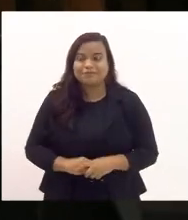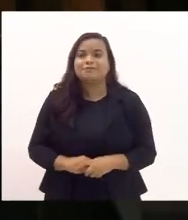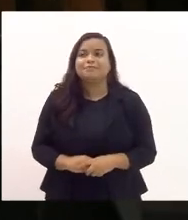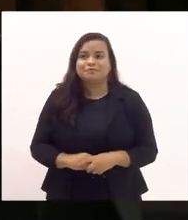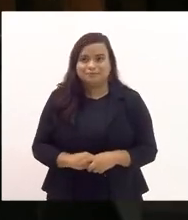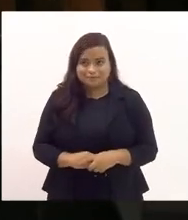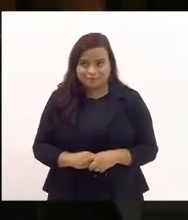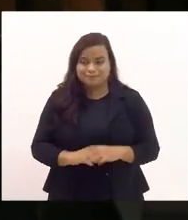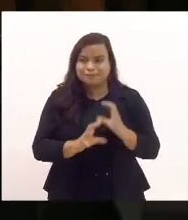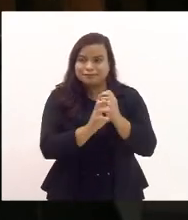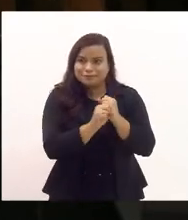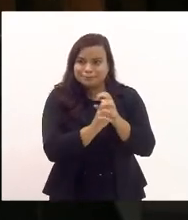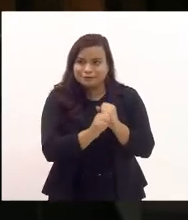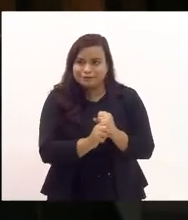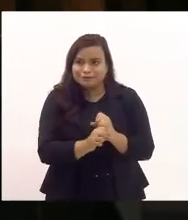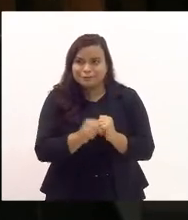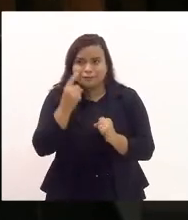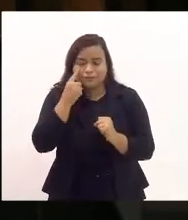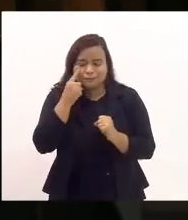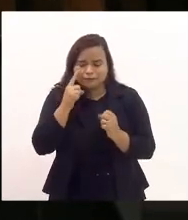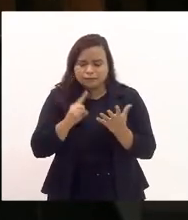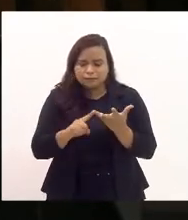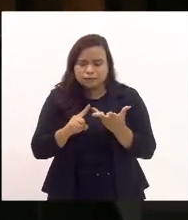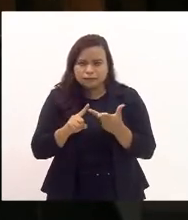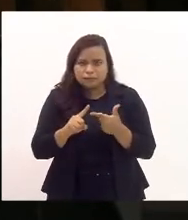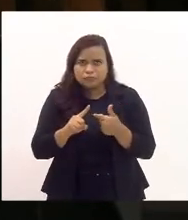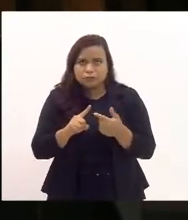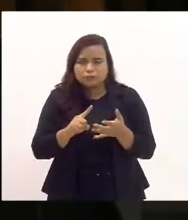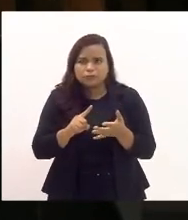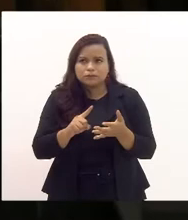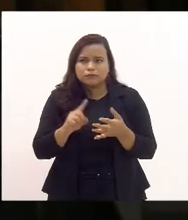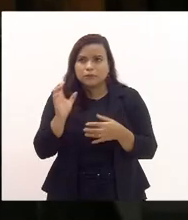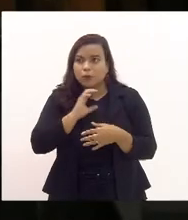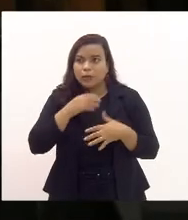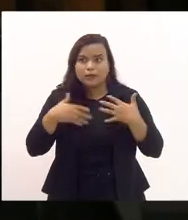fez as contas aqui correndo